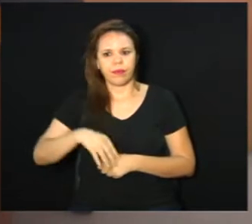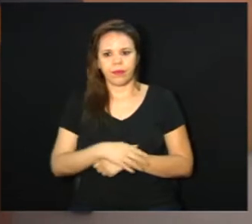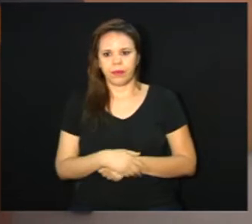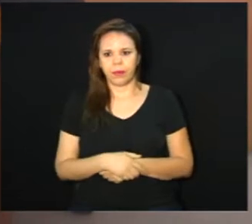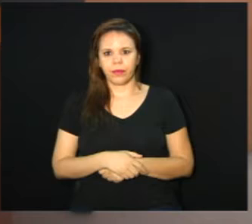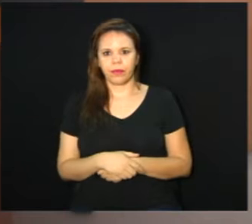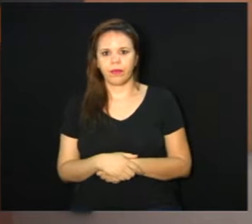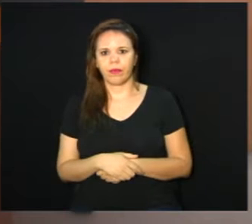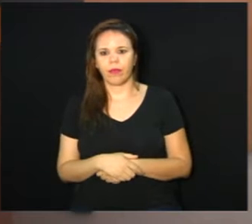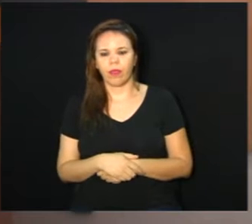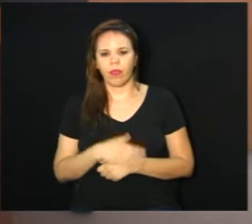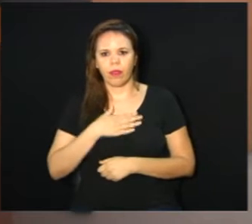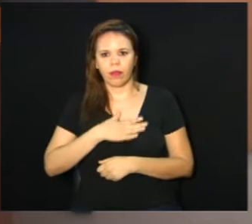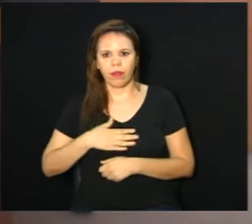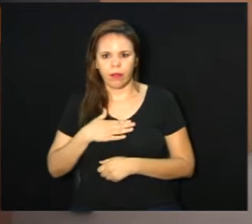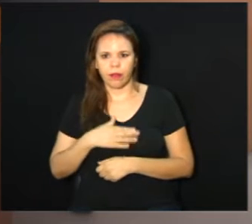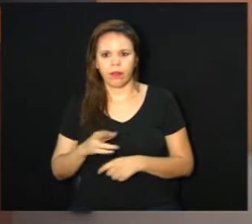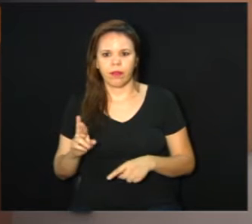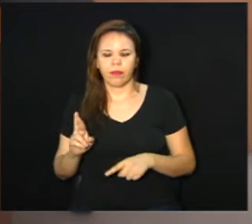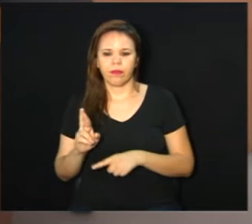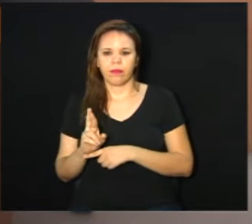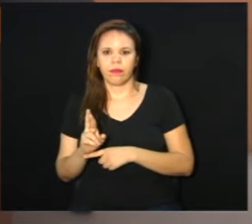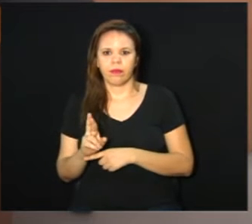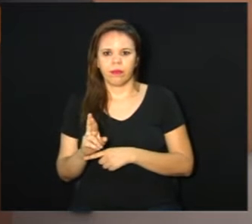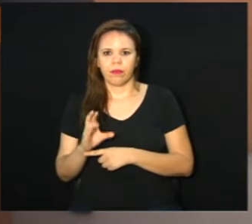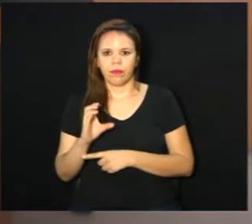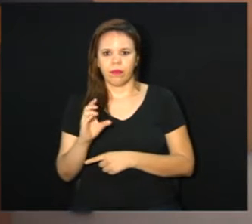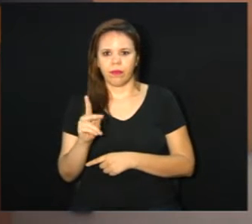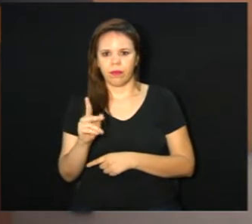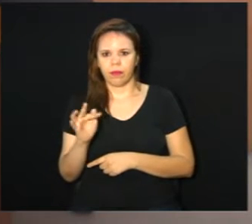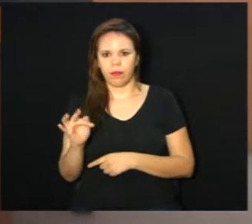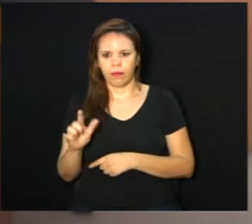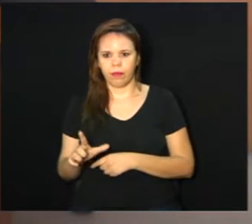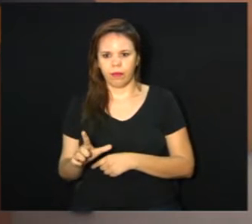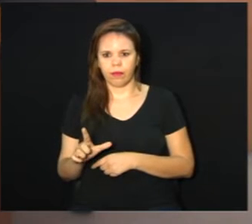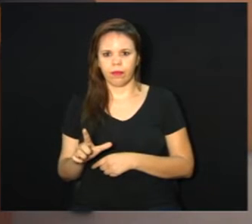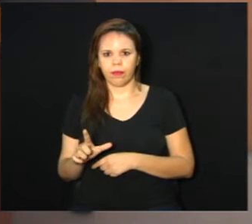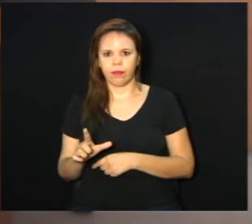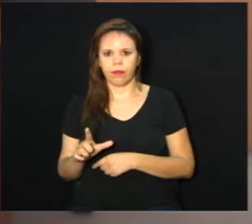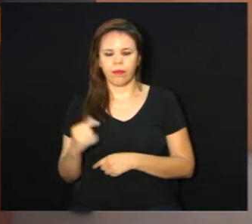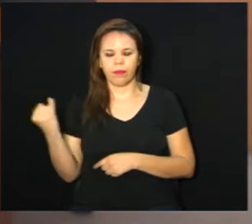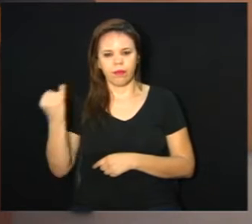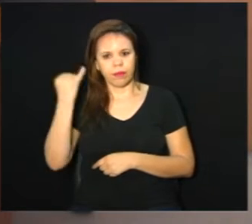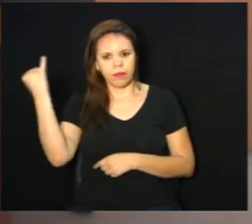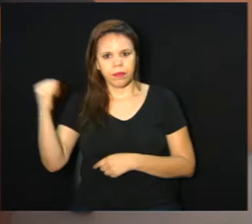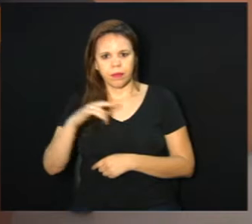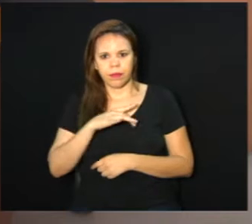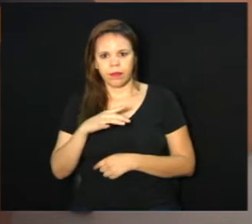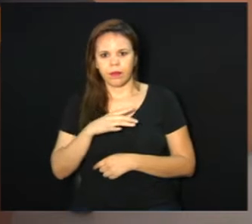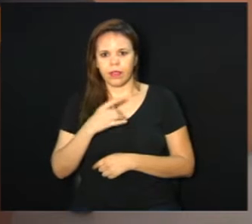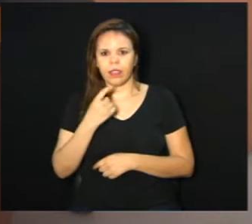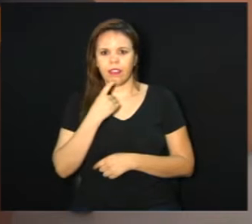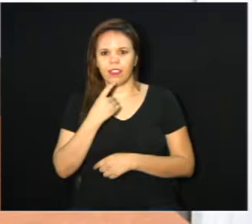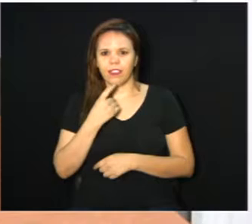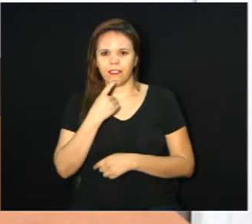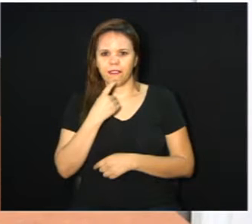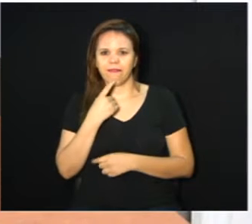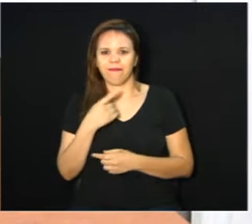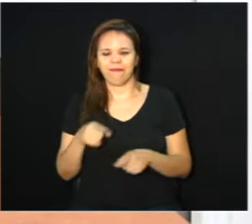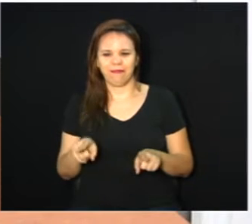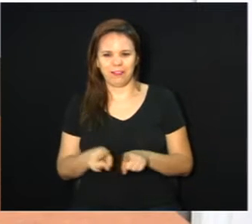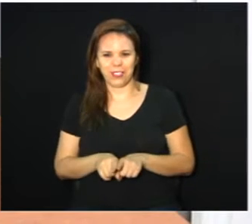É uma honra aqui estar representando a CPFL por esse tema tão relevante para a cidade de Campinas e também para a Comissão de